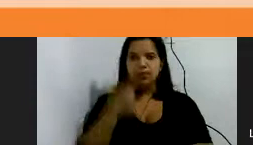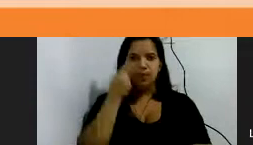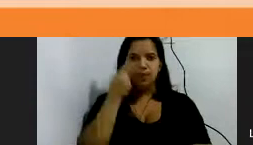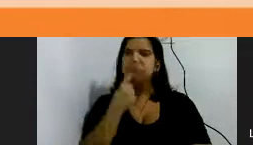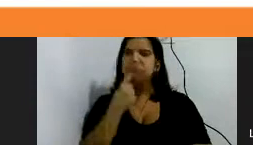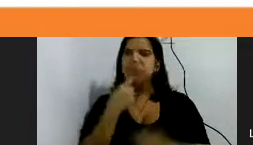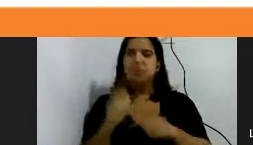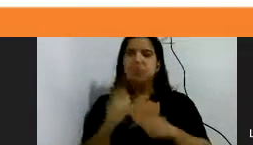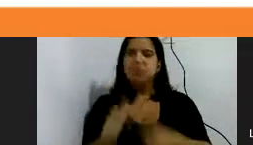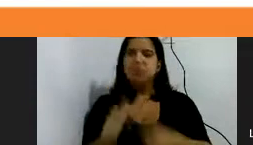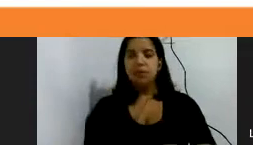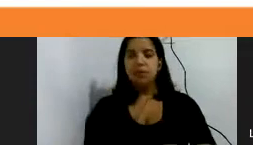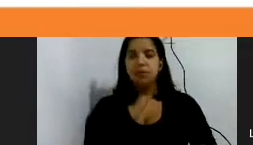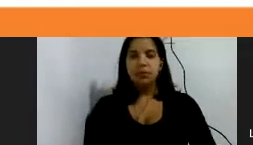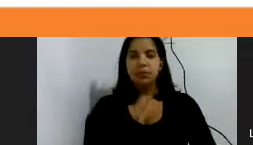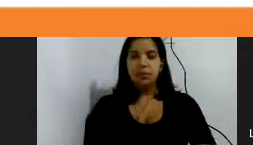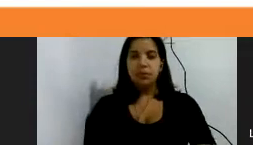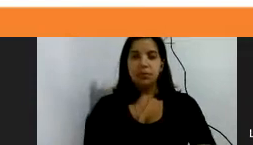hemácia.